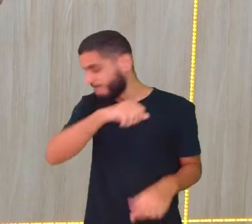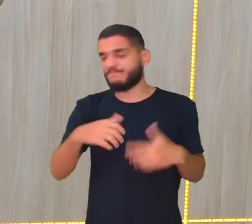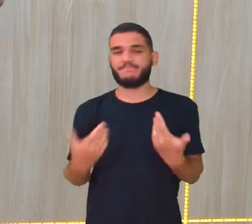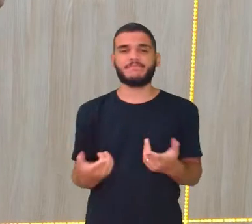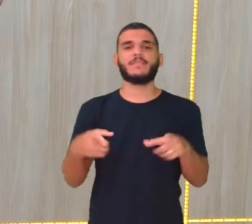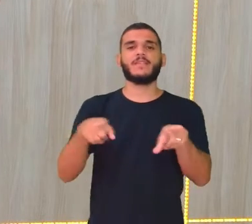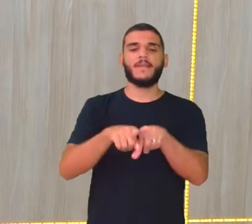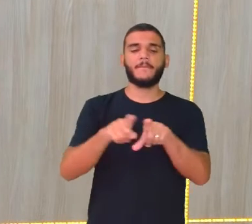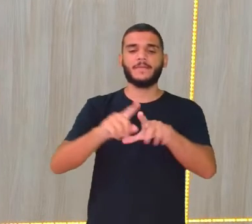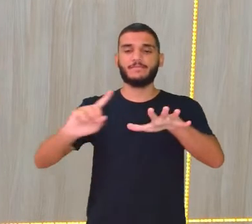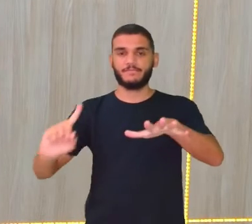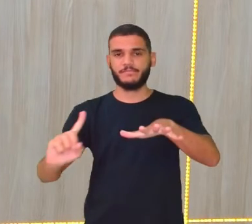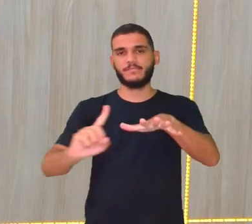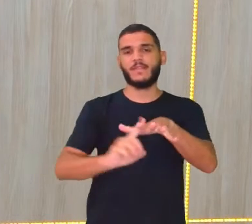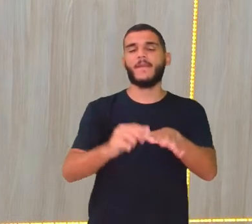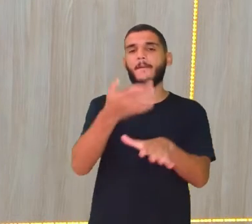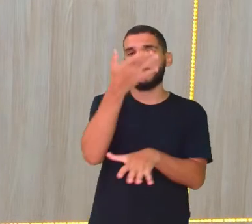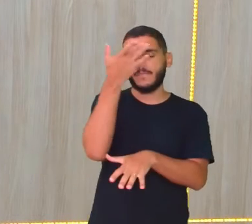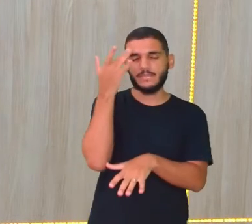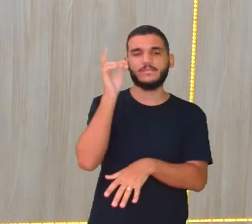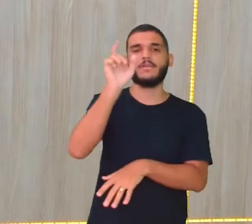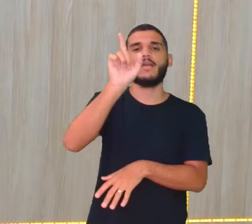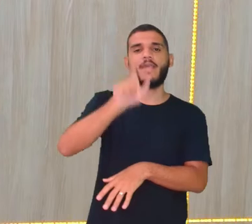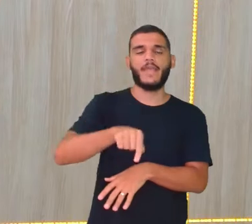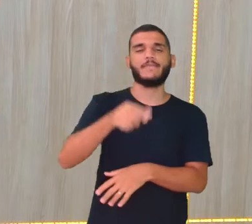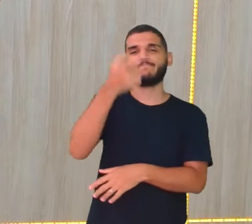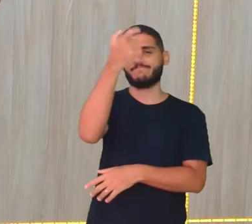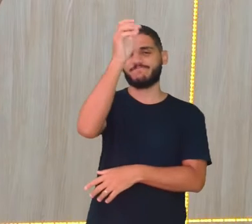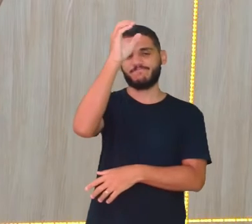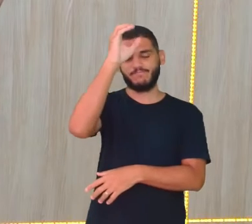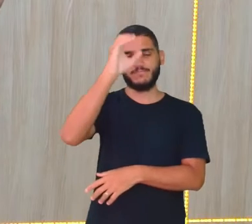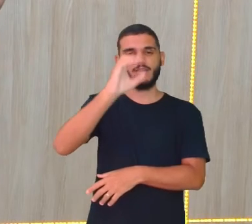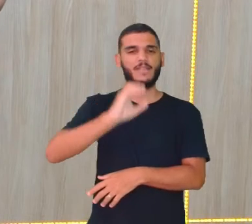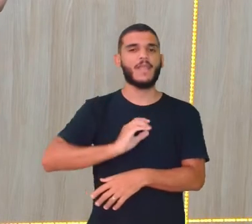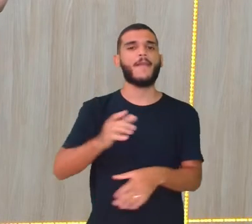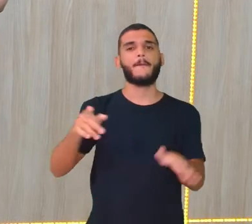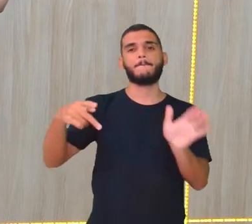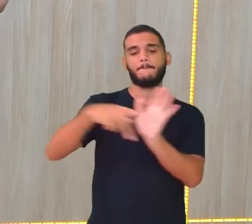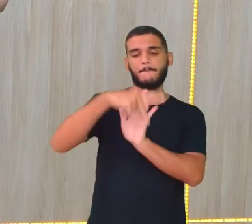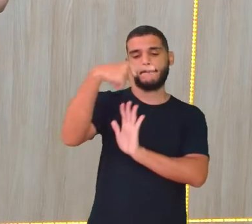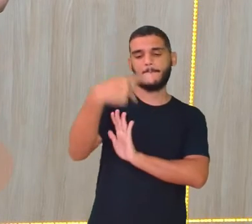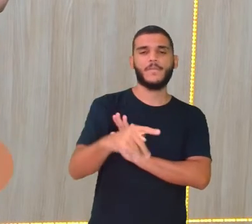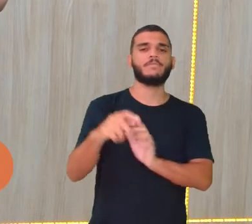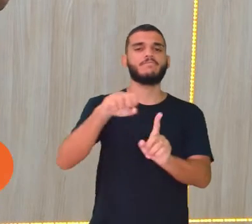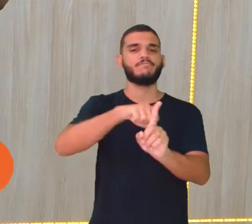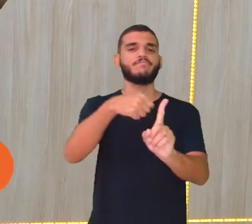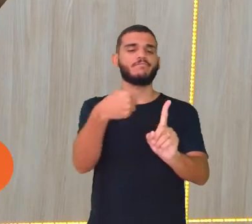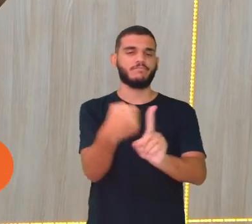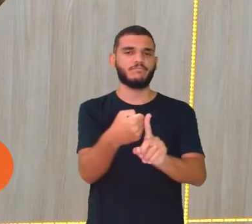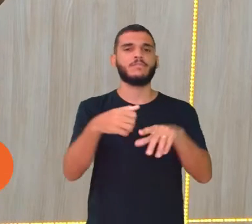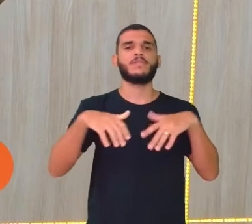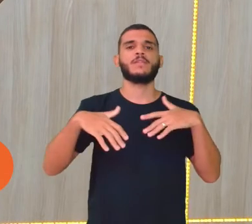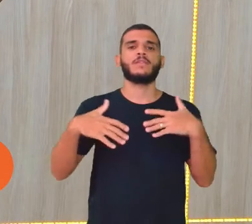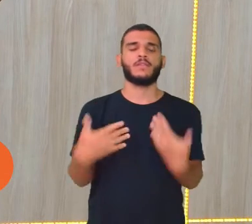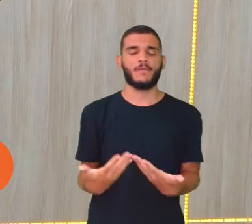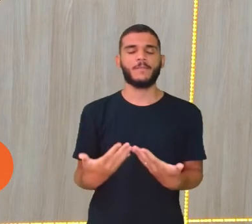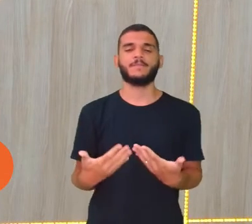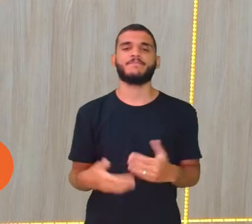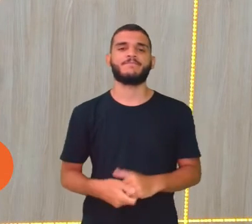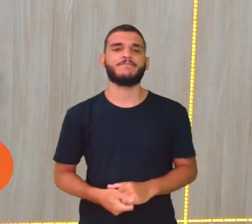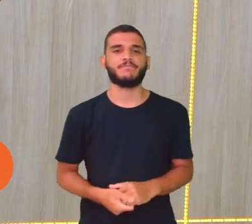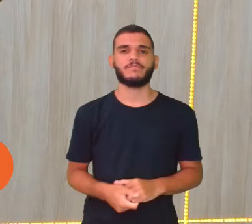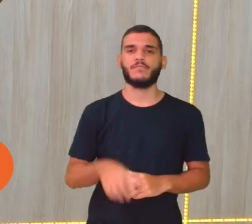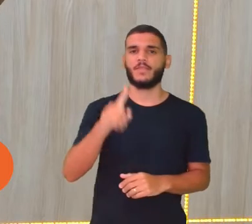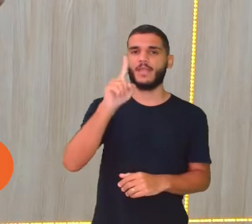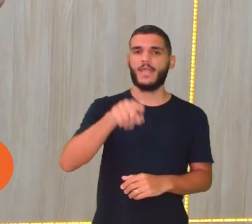pessoas, né, como cidadãos, né, pertencentes àquela sociedade. Então, isso é